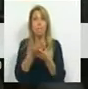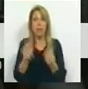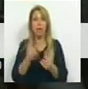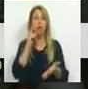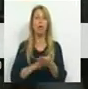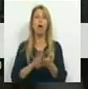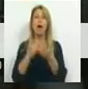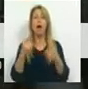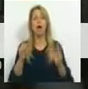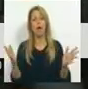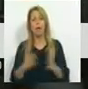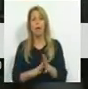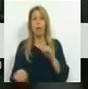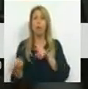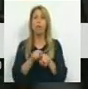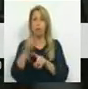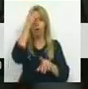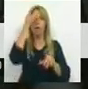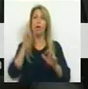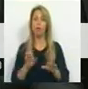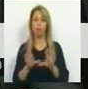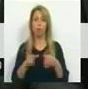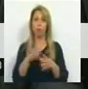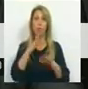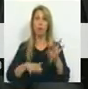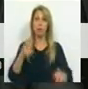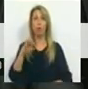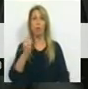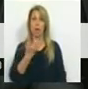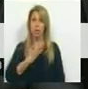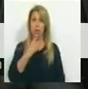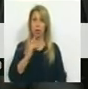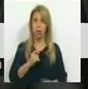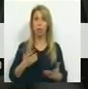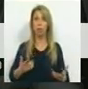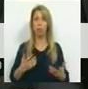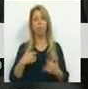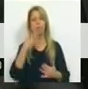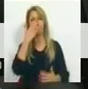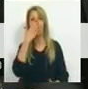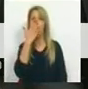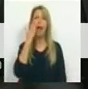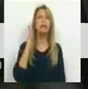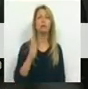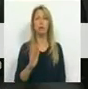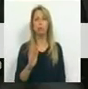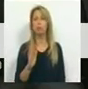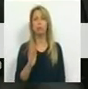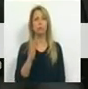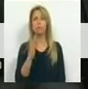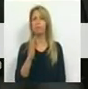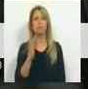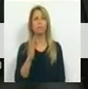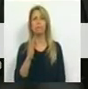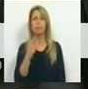Do ponto de vista político, em nome do Grupo Parlamentar do PSD, eu considero que esta é uma atitude que nos oferece as maiores